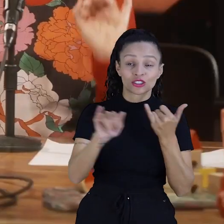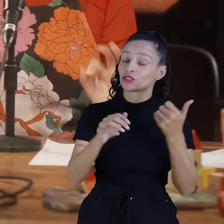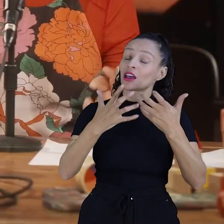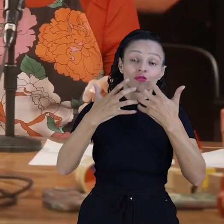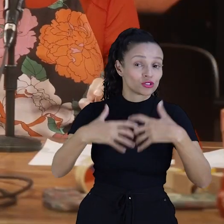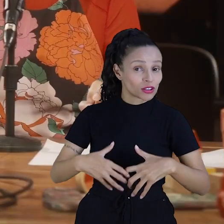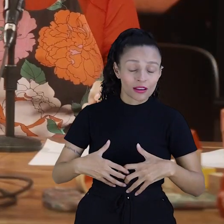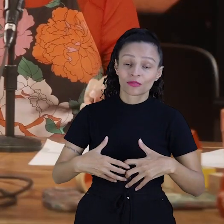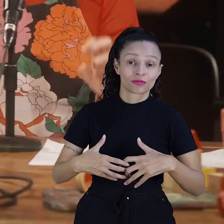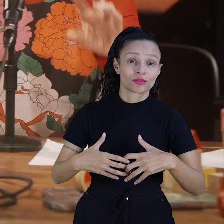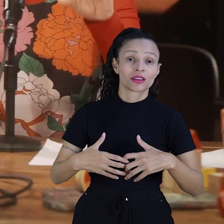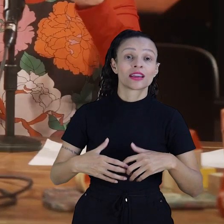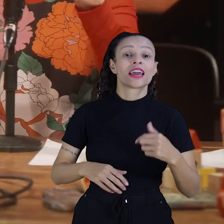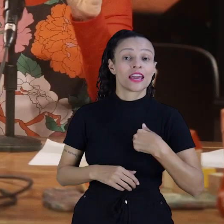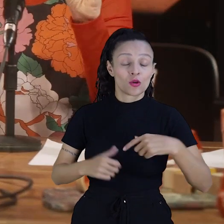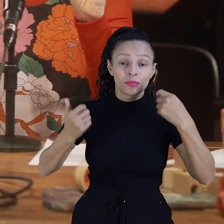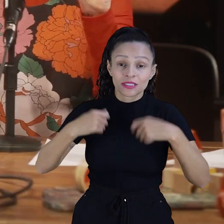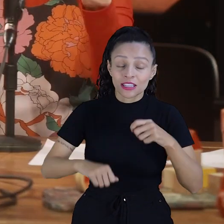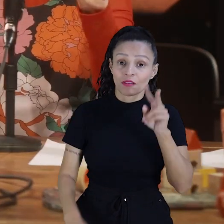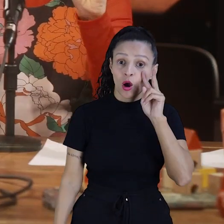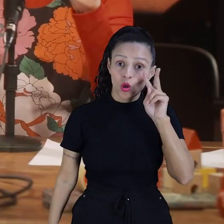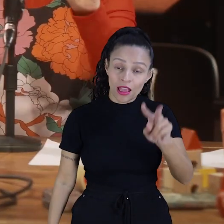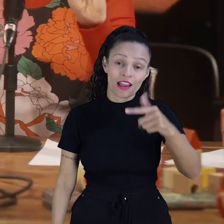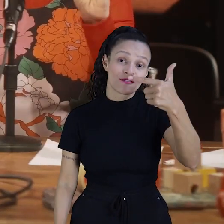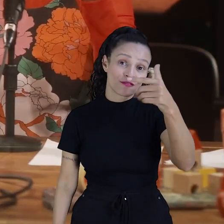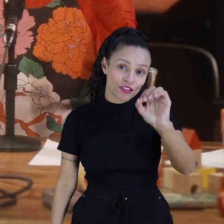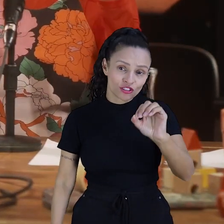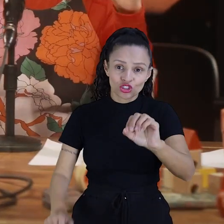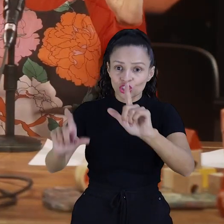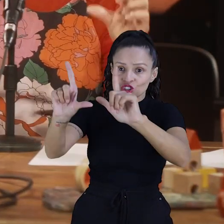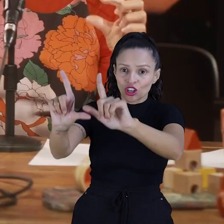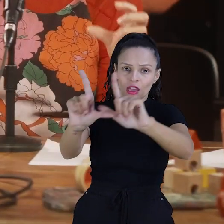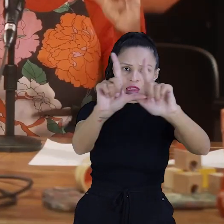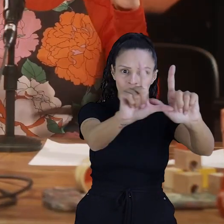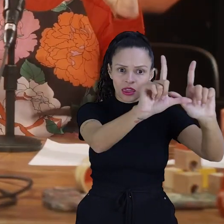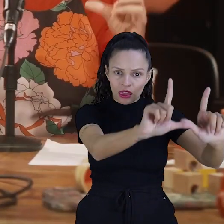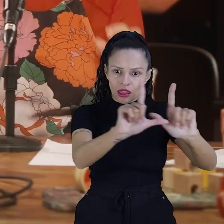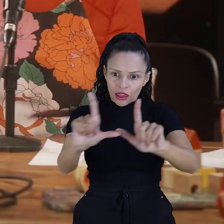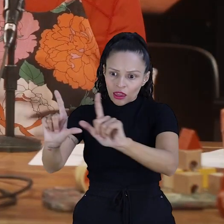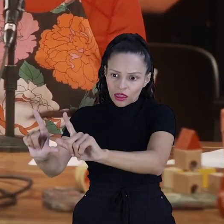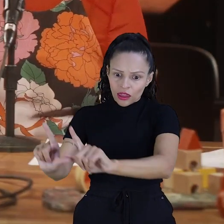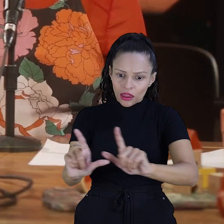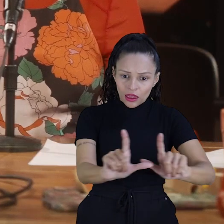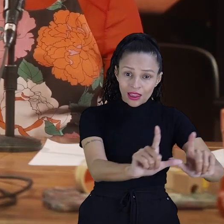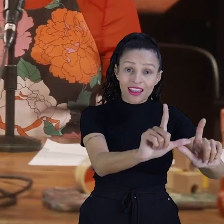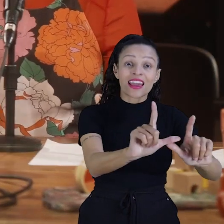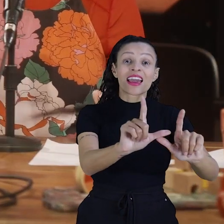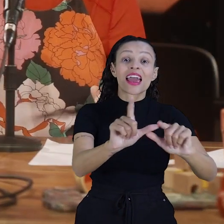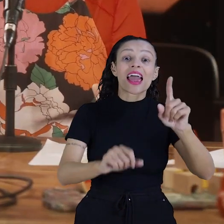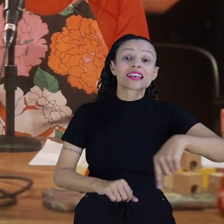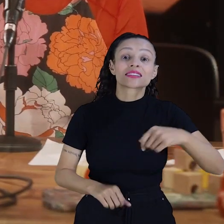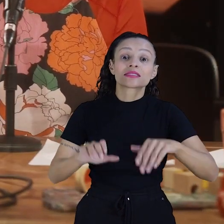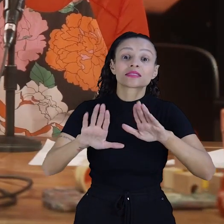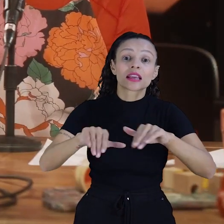não funcionava. E eu tinha que olhar 20 janelinhas, quadradinhos diferentes ao mesmo tempo. E essas